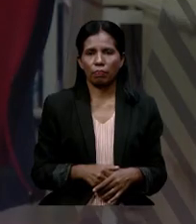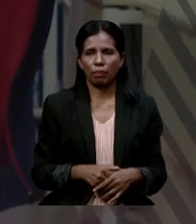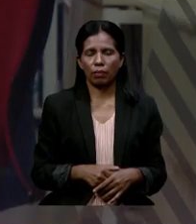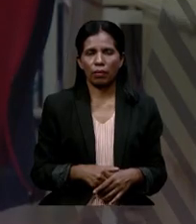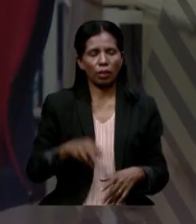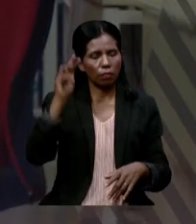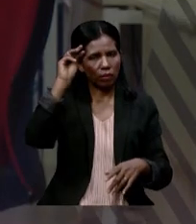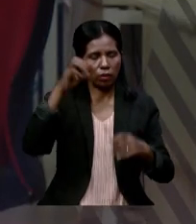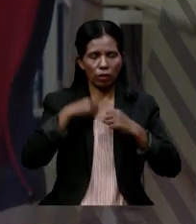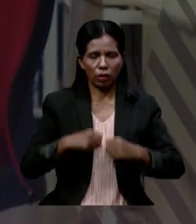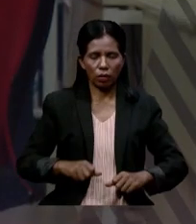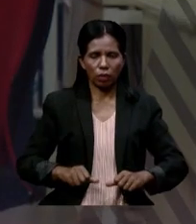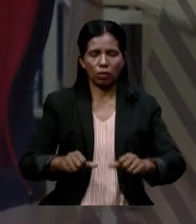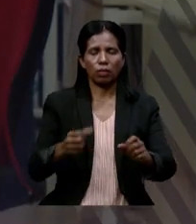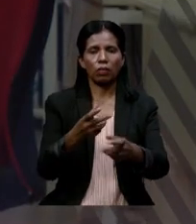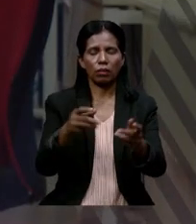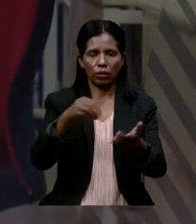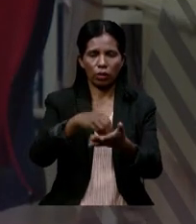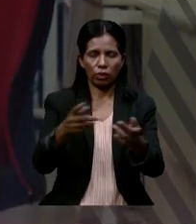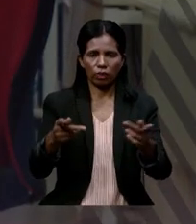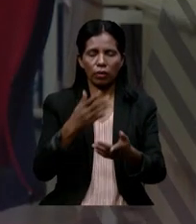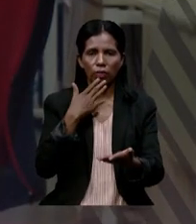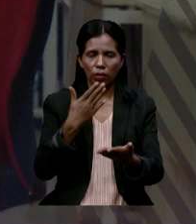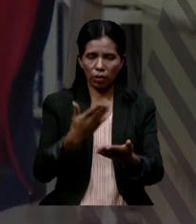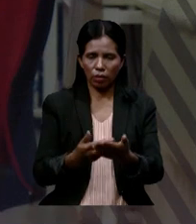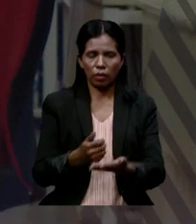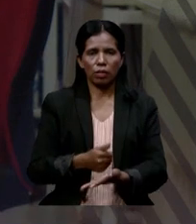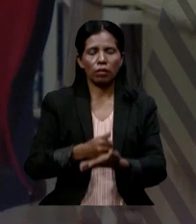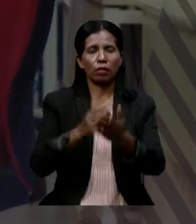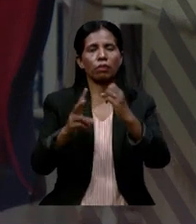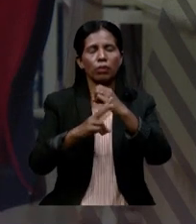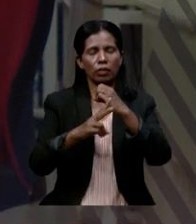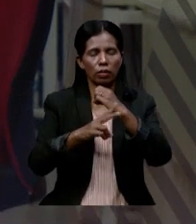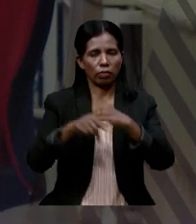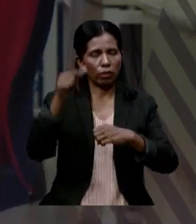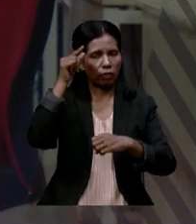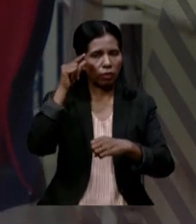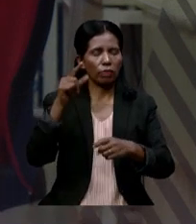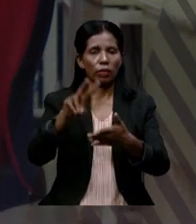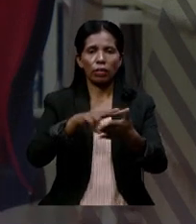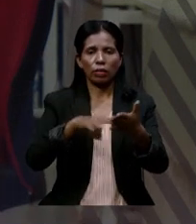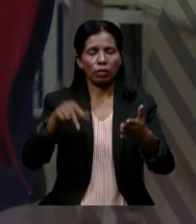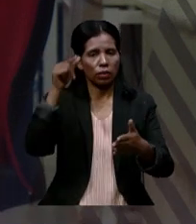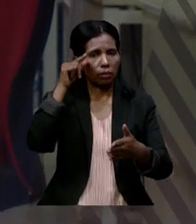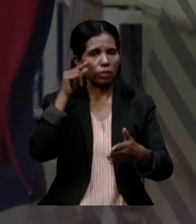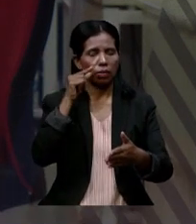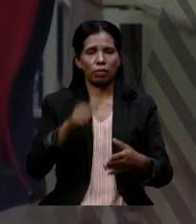O Ministério da Saúde se continua a rifar inseguro onde foi o atendimento para vítima de violência baseada para gênero.